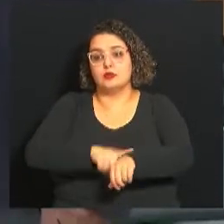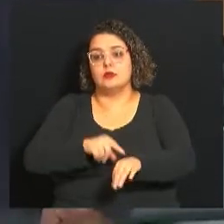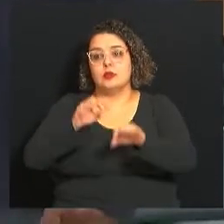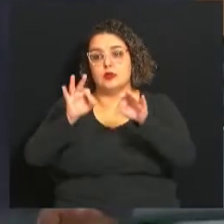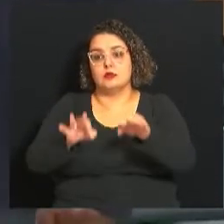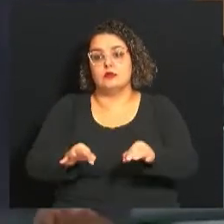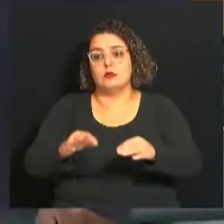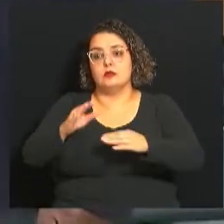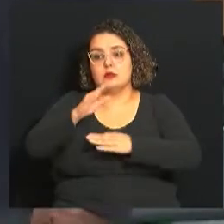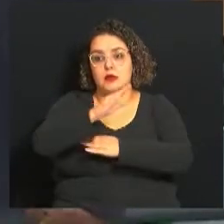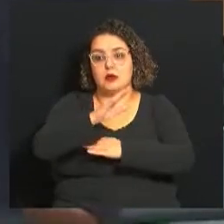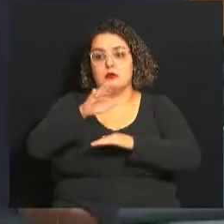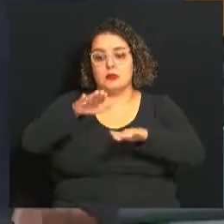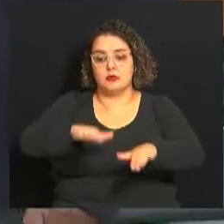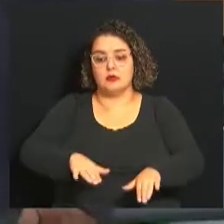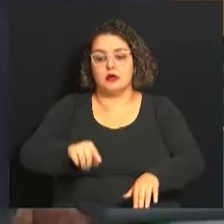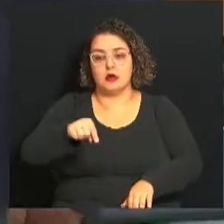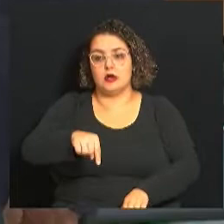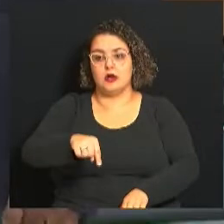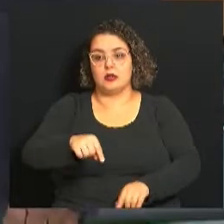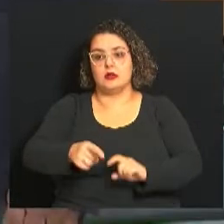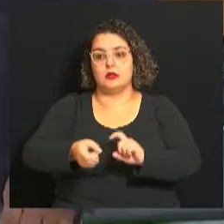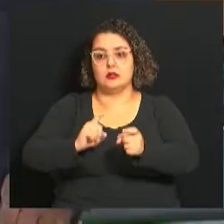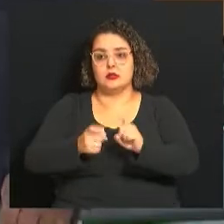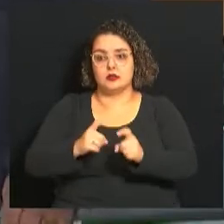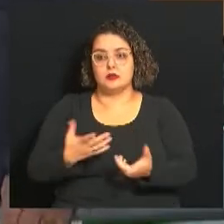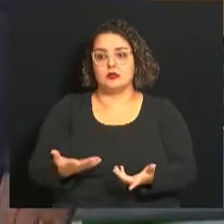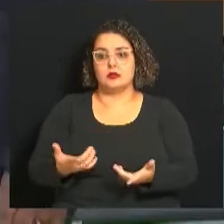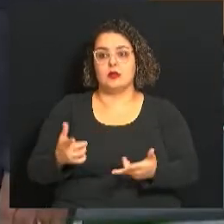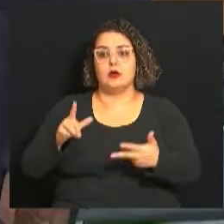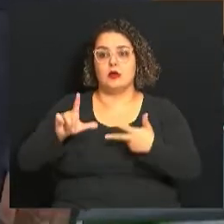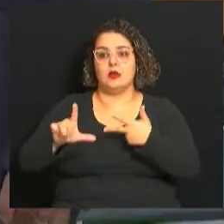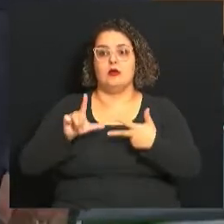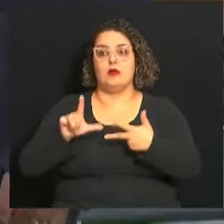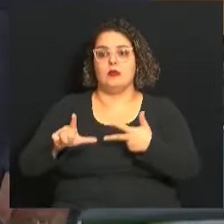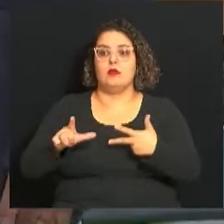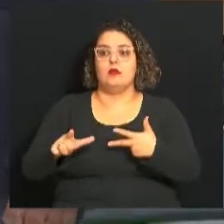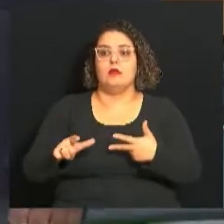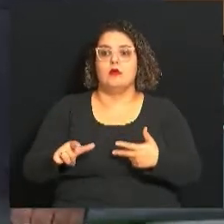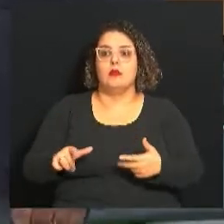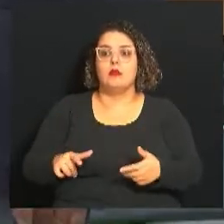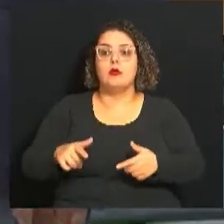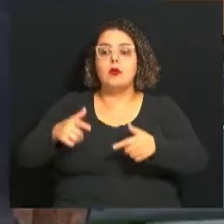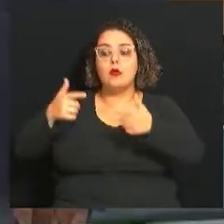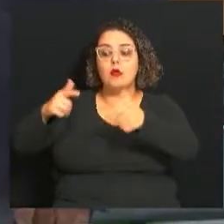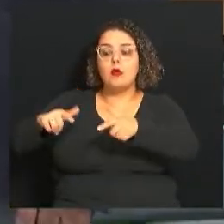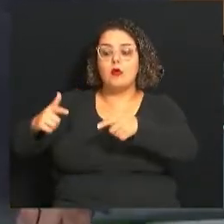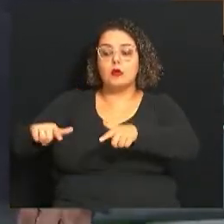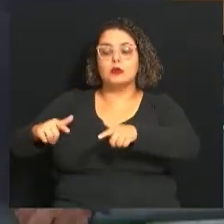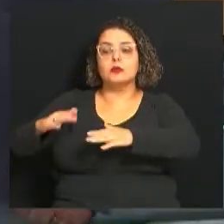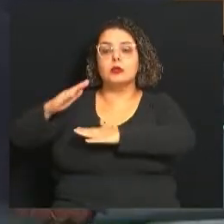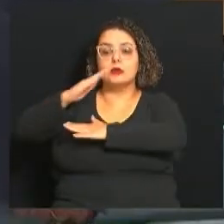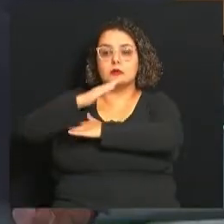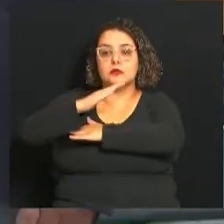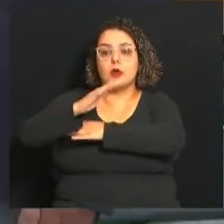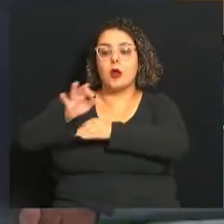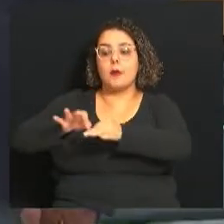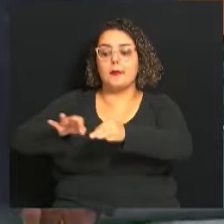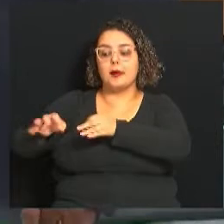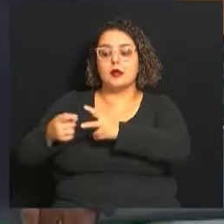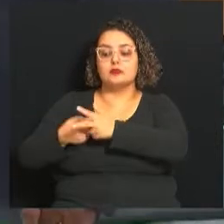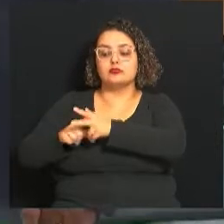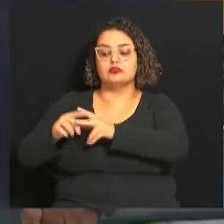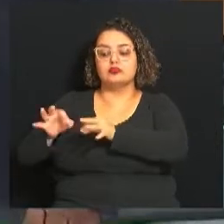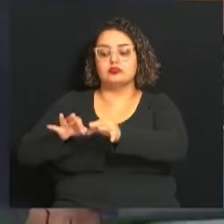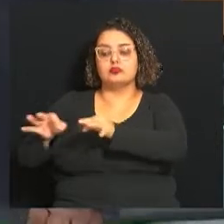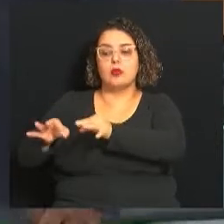instalar. Justamente por esse motivo, né, o Legislativo, o prédio da Câmara Municipal de Campinas passa por um período de reformas,